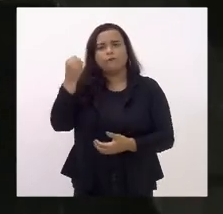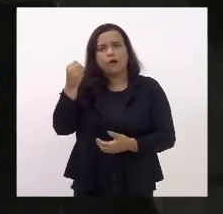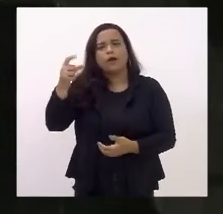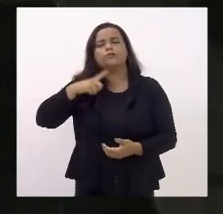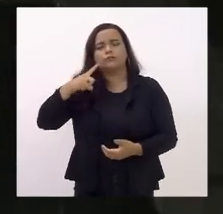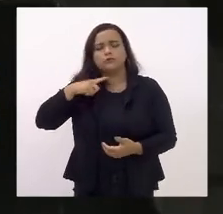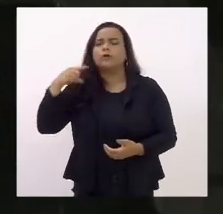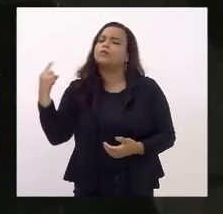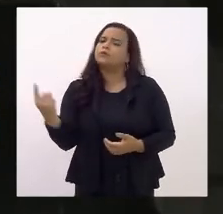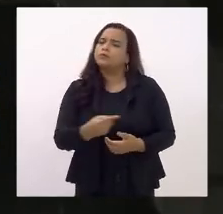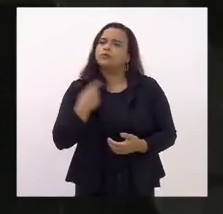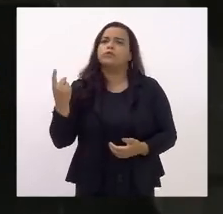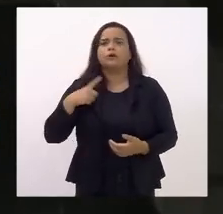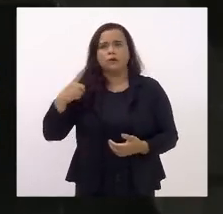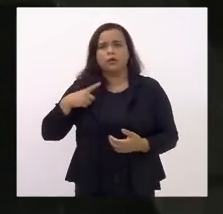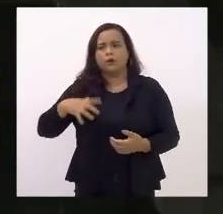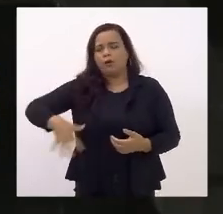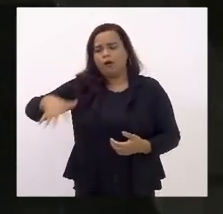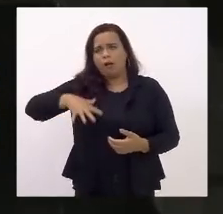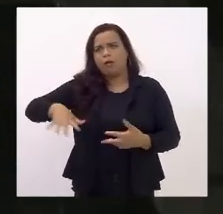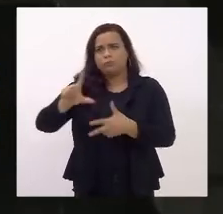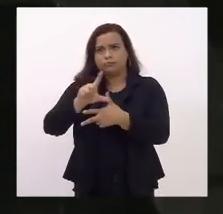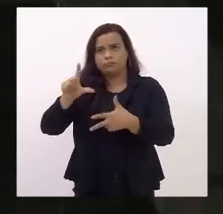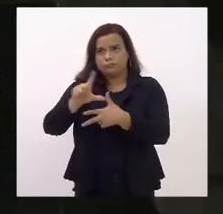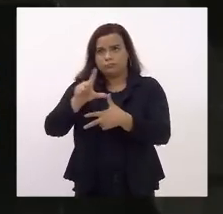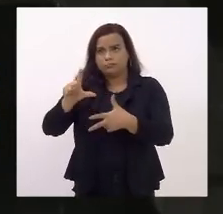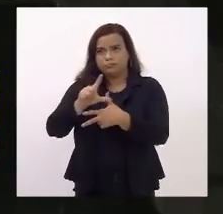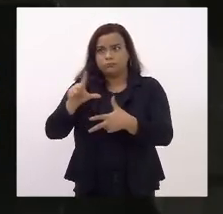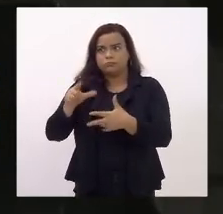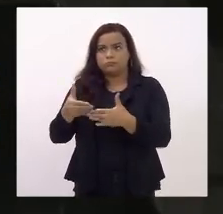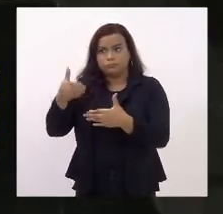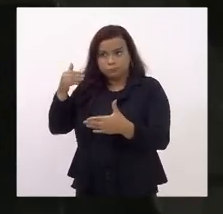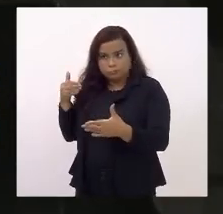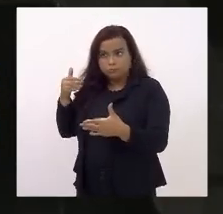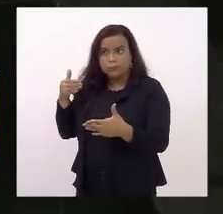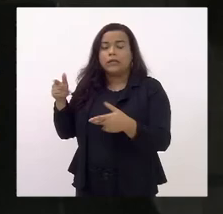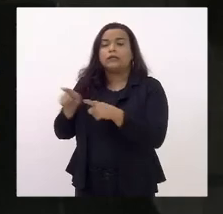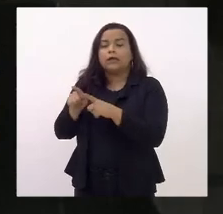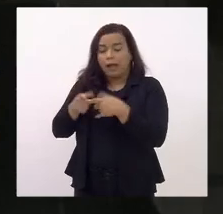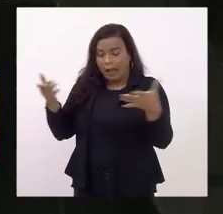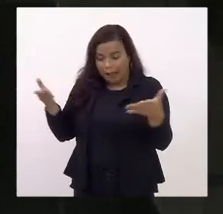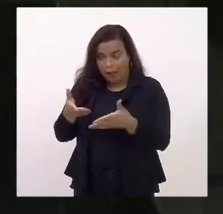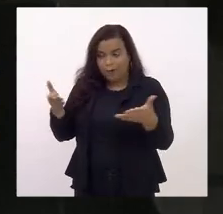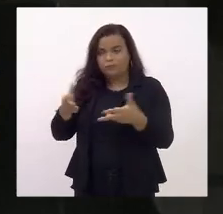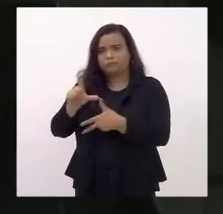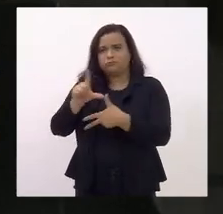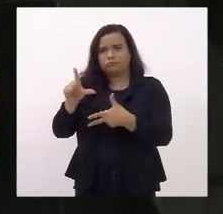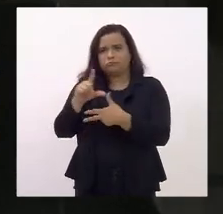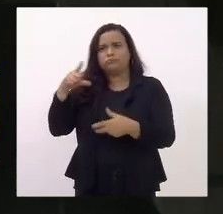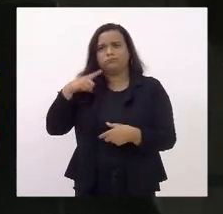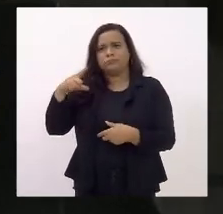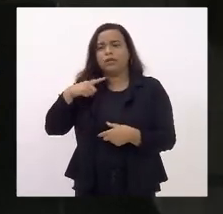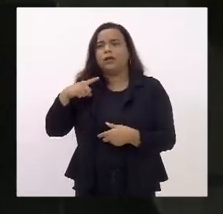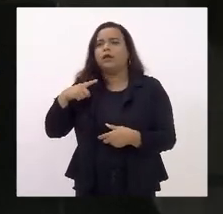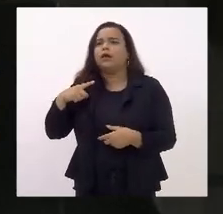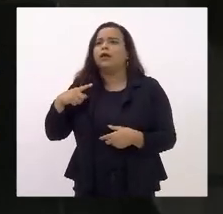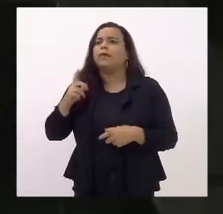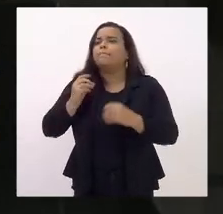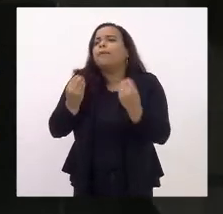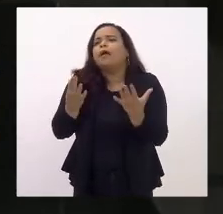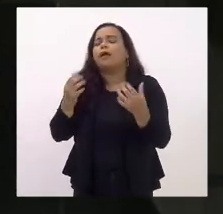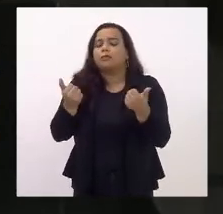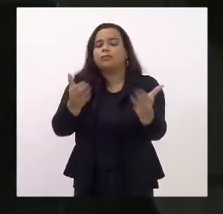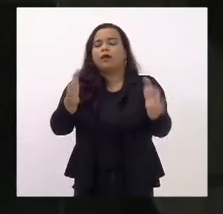travamos na legislatura passada e nesta legislatura para, afinal de contas,